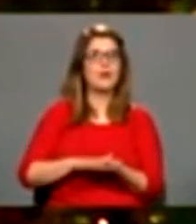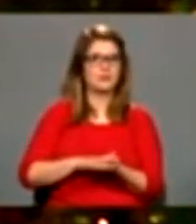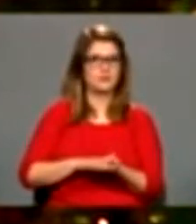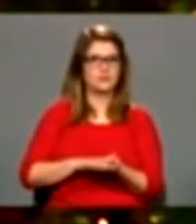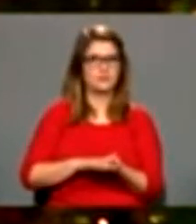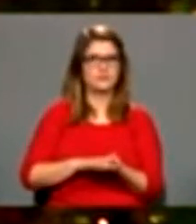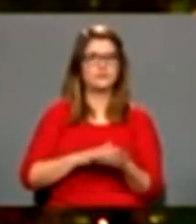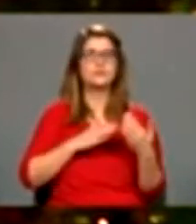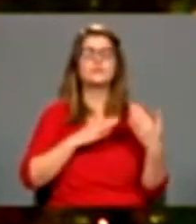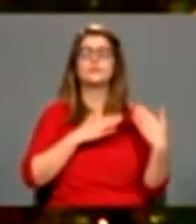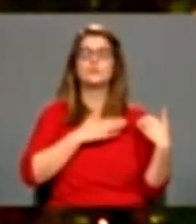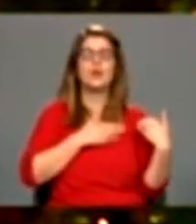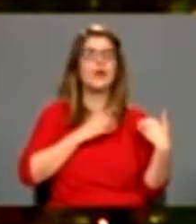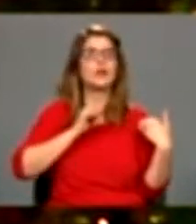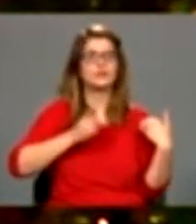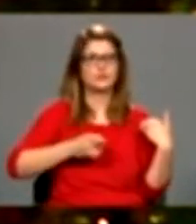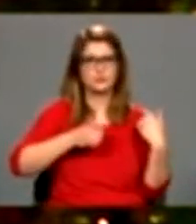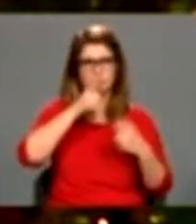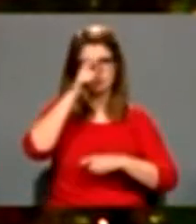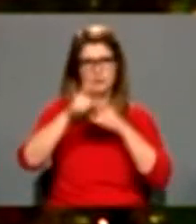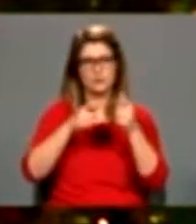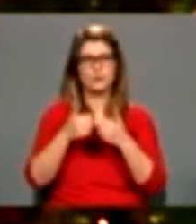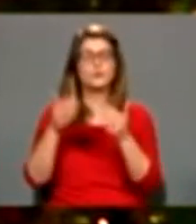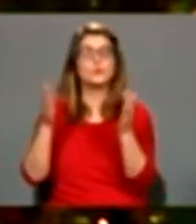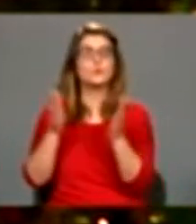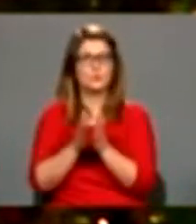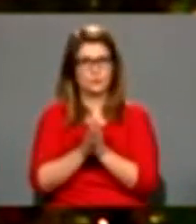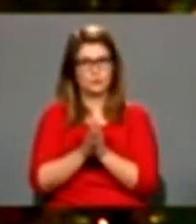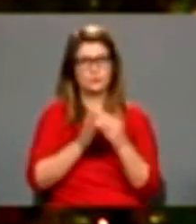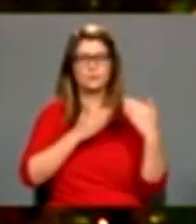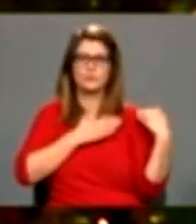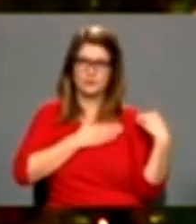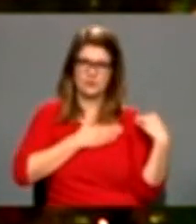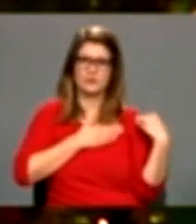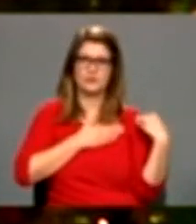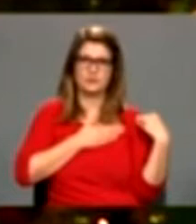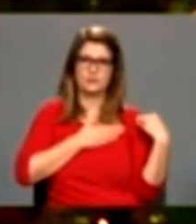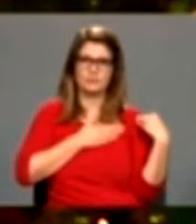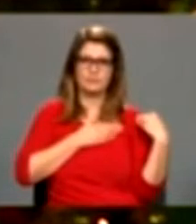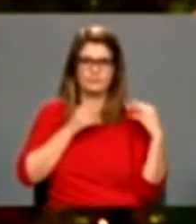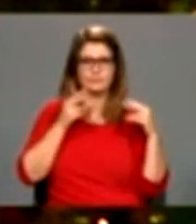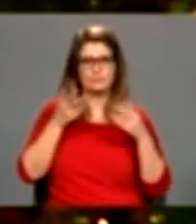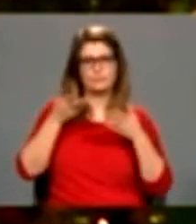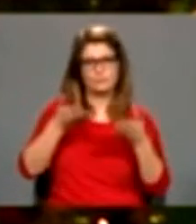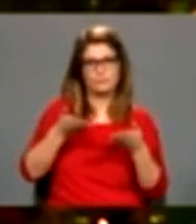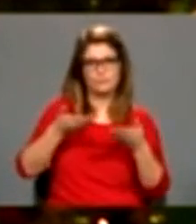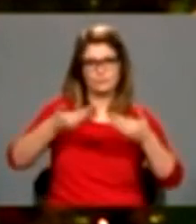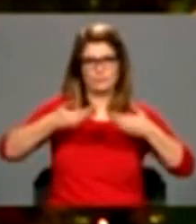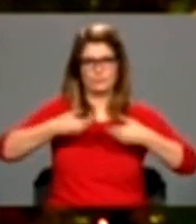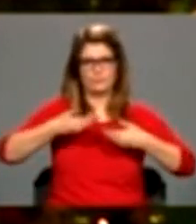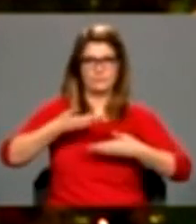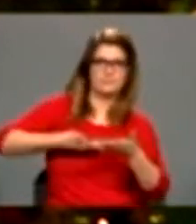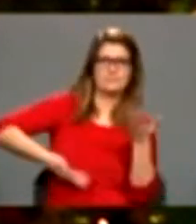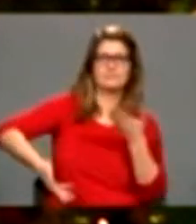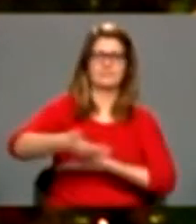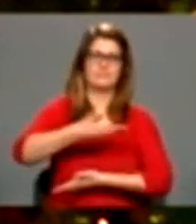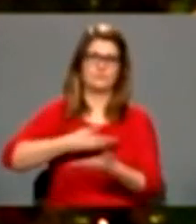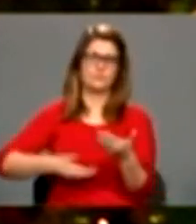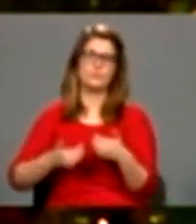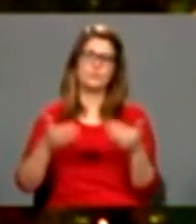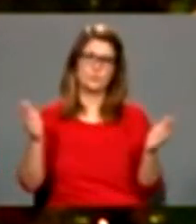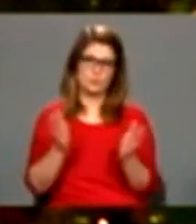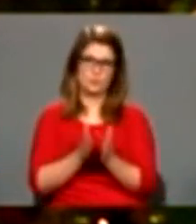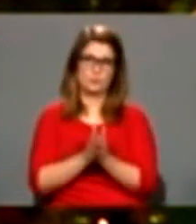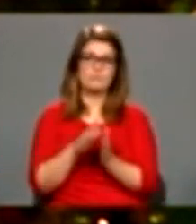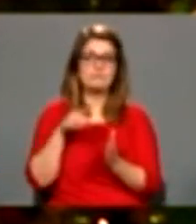do tô termos de olhar por todos é tão é esquecimento